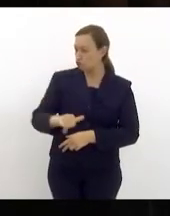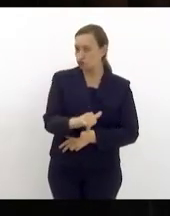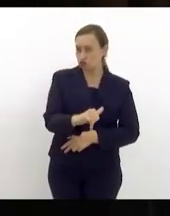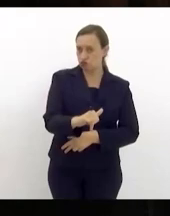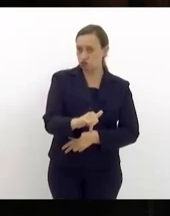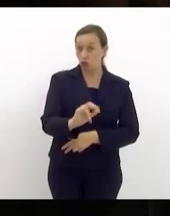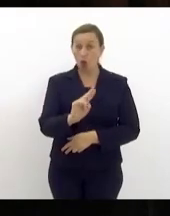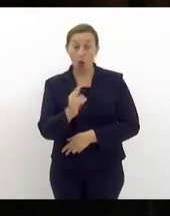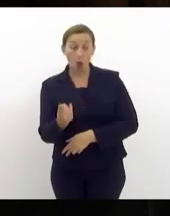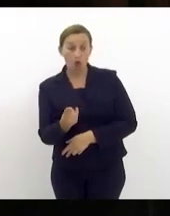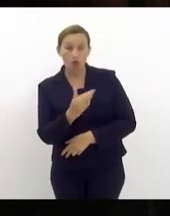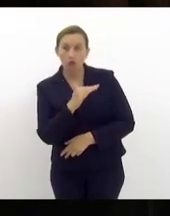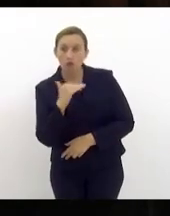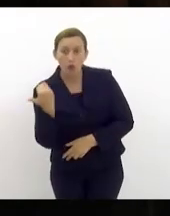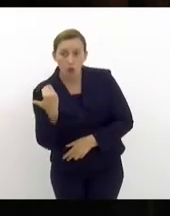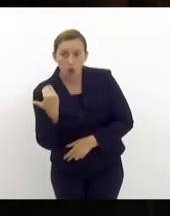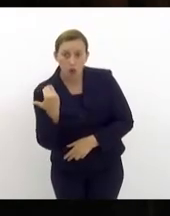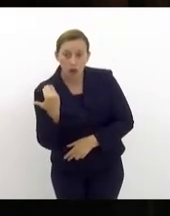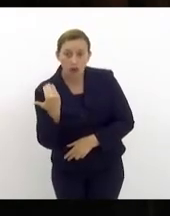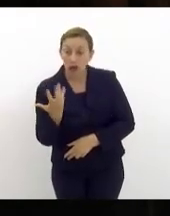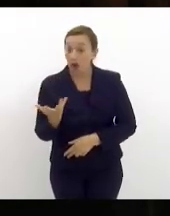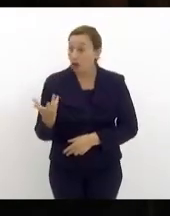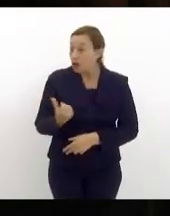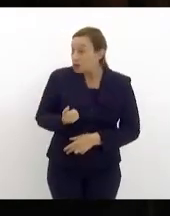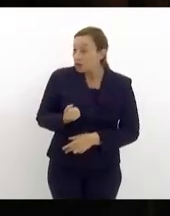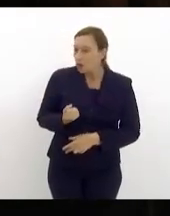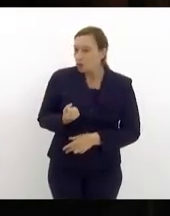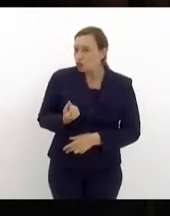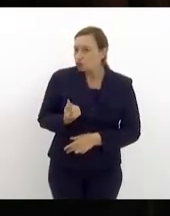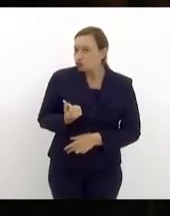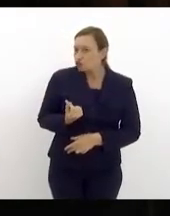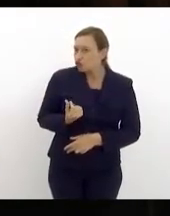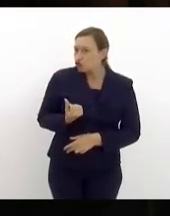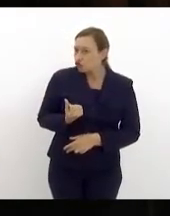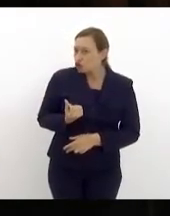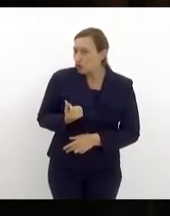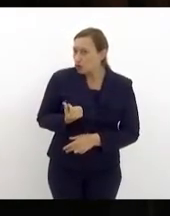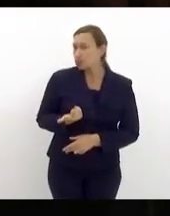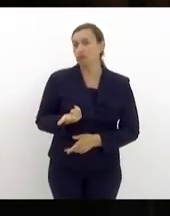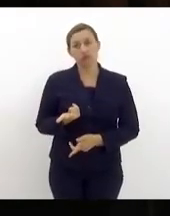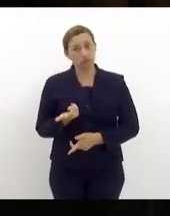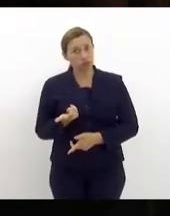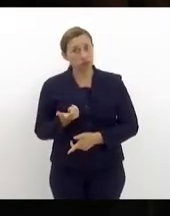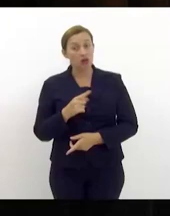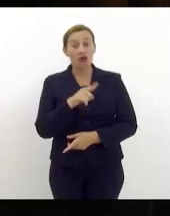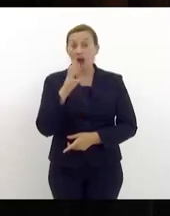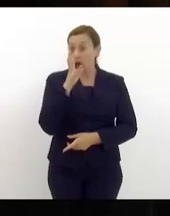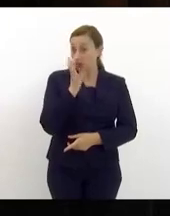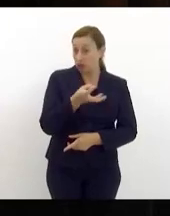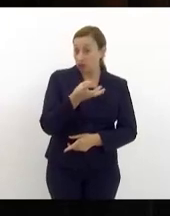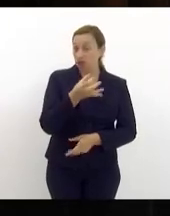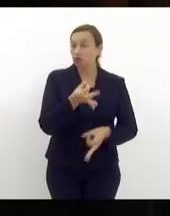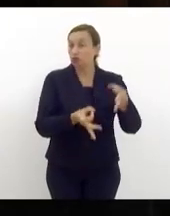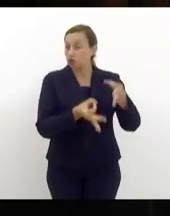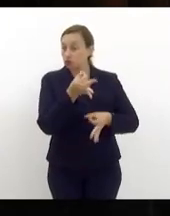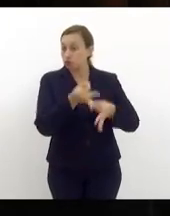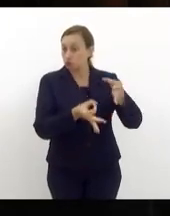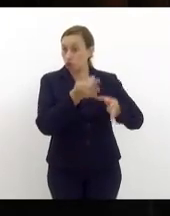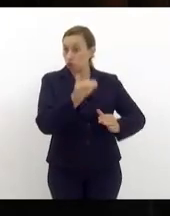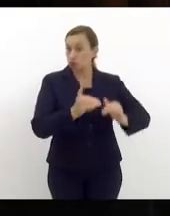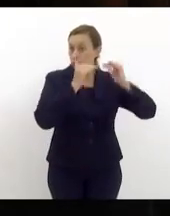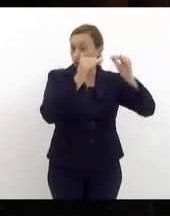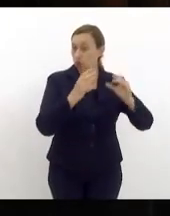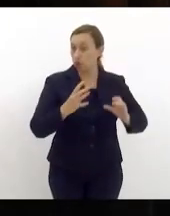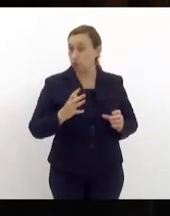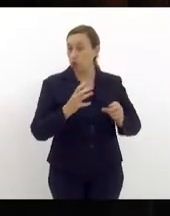pessoas mortas receberam, supostamente mortos, receberam esse benefício. Essas foram denúncias do Tribunal de Contas do Estado do Rio de